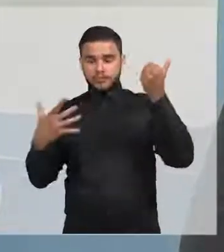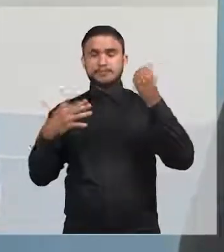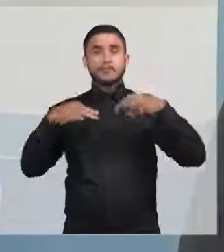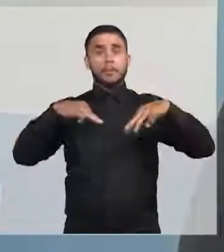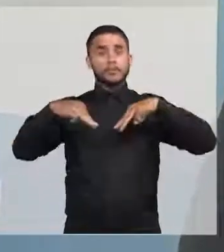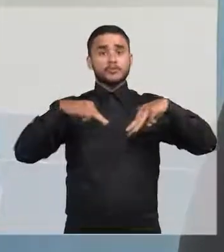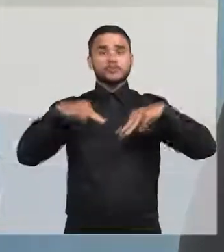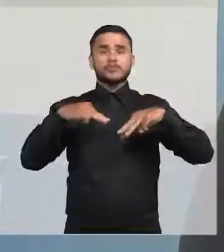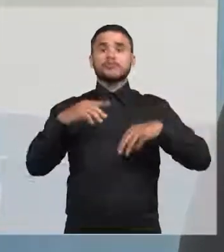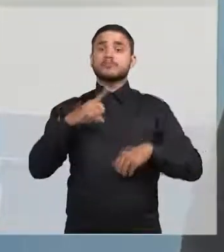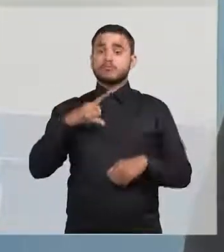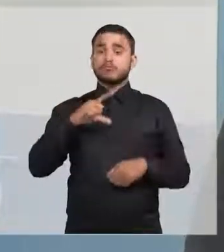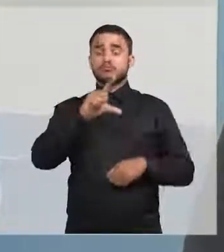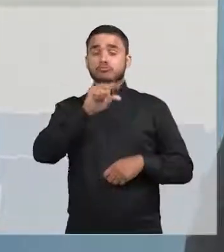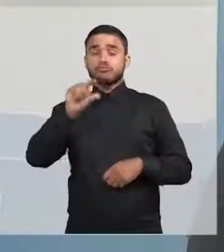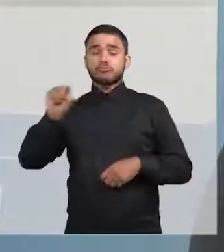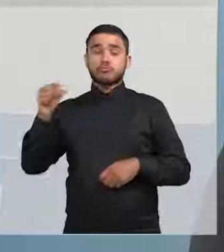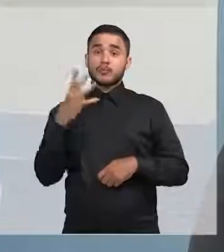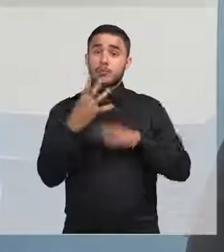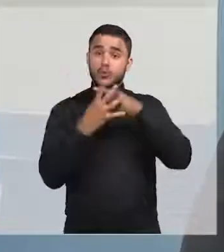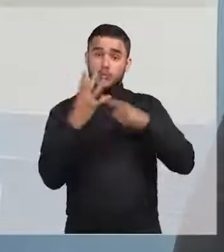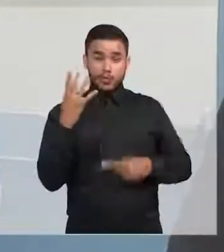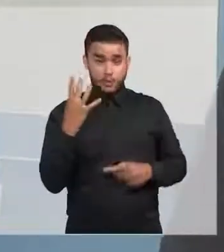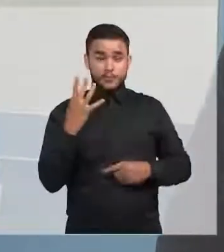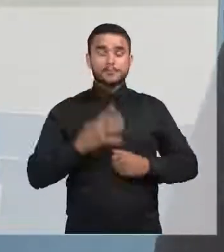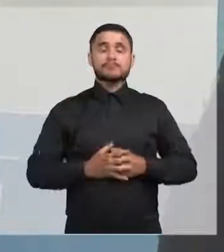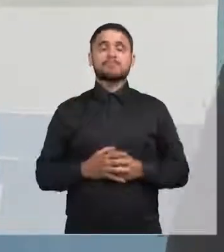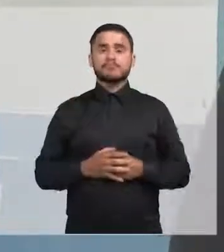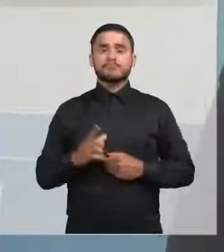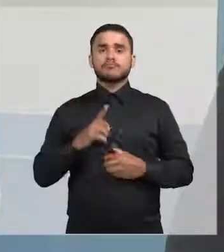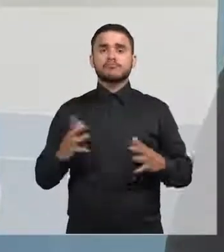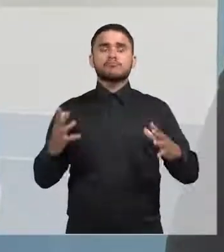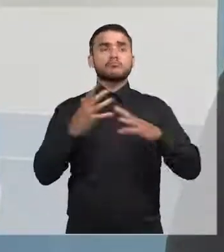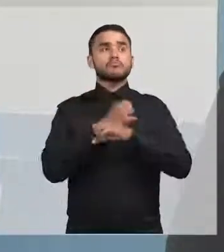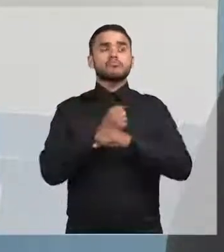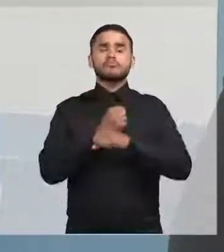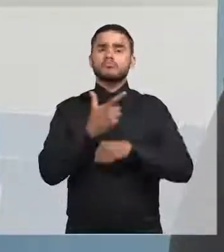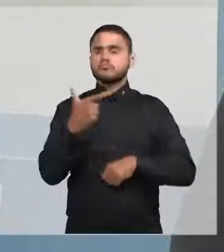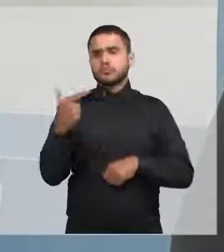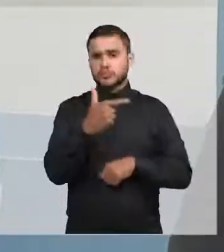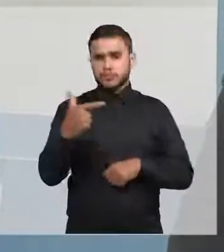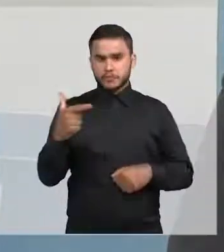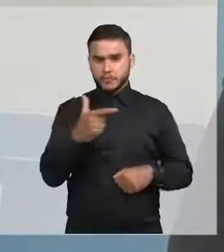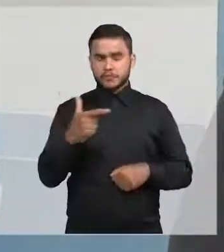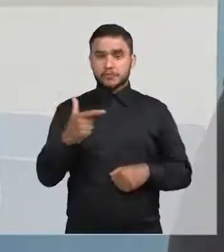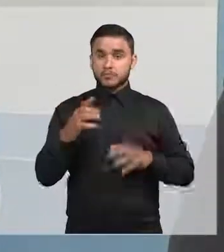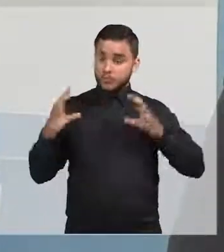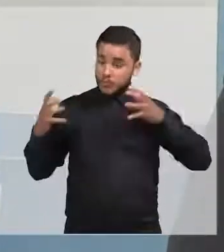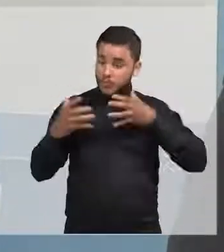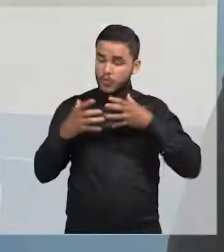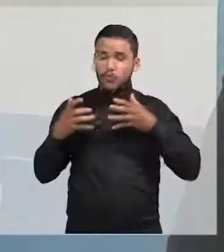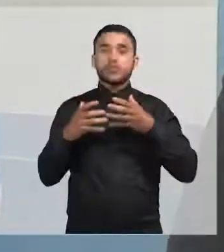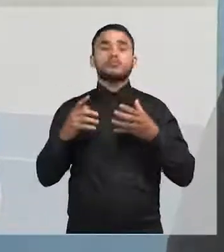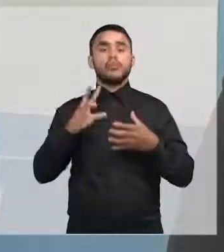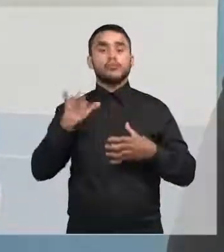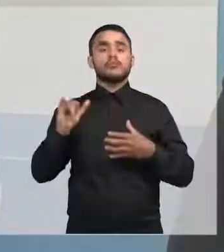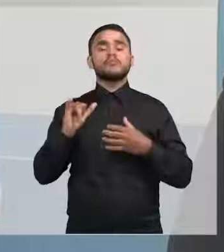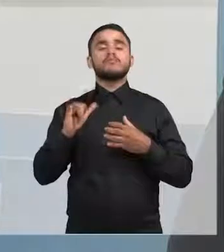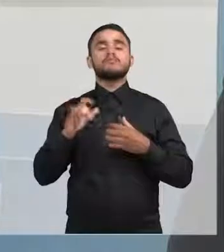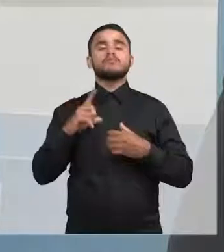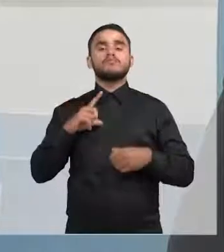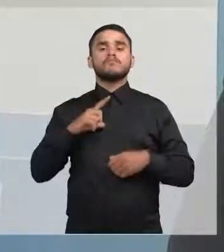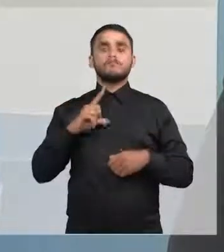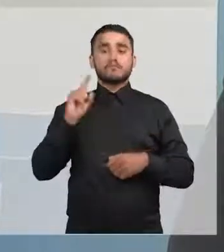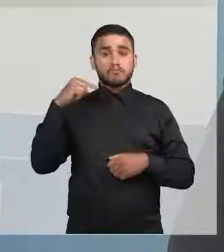país. Sabe-se que o presidente Michel Temer formou uma equipe e há mais de um mês, quase 2 meses, que